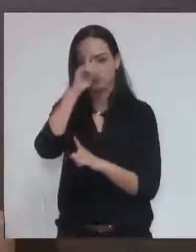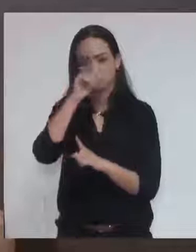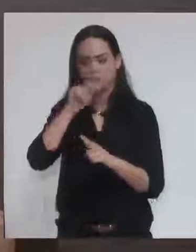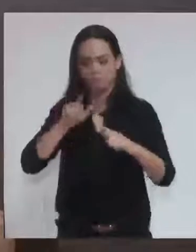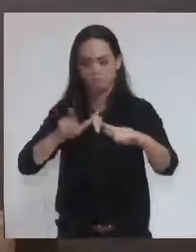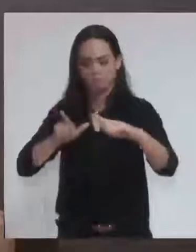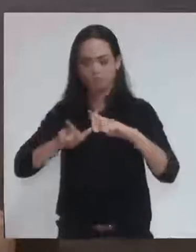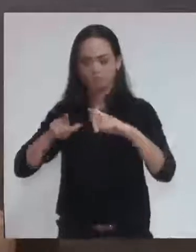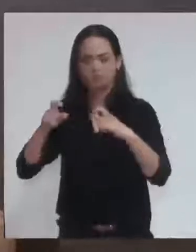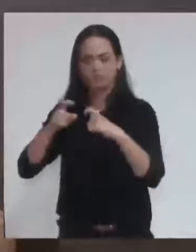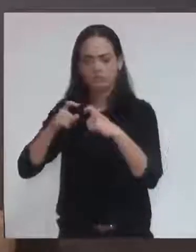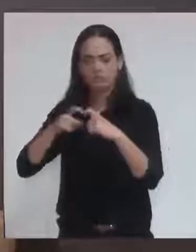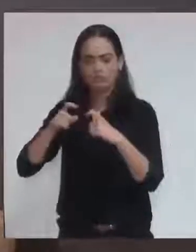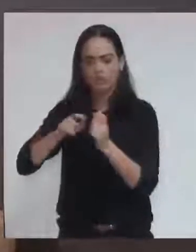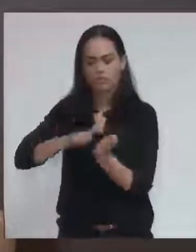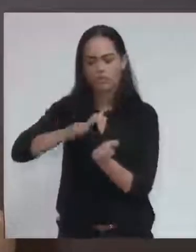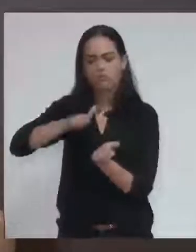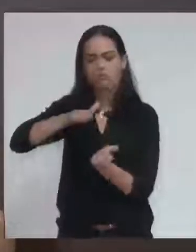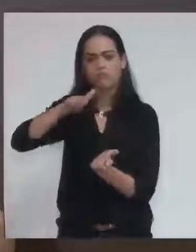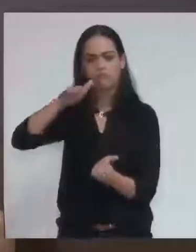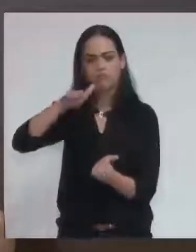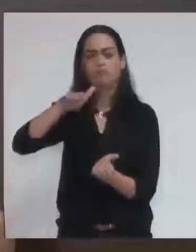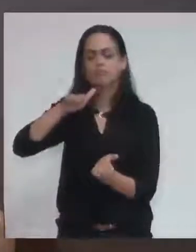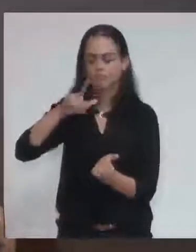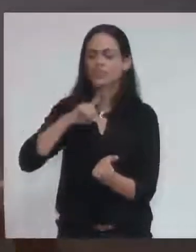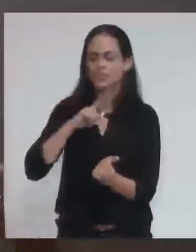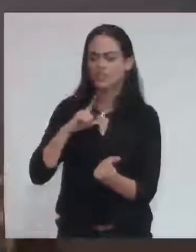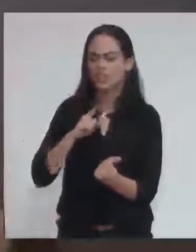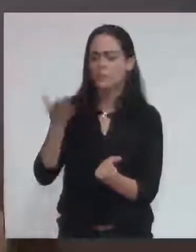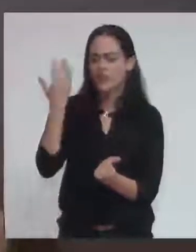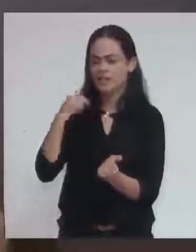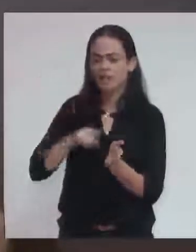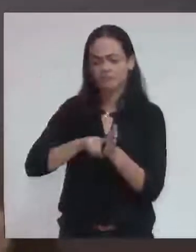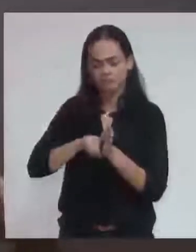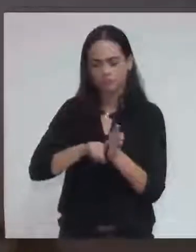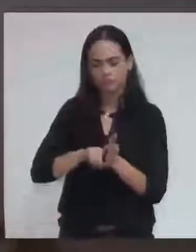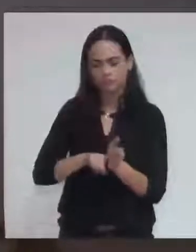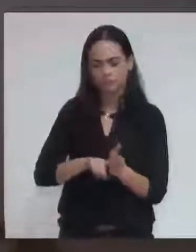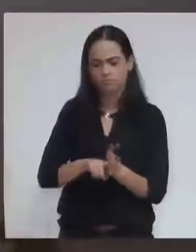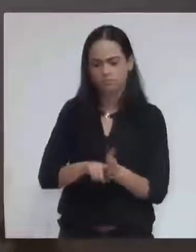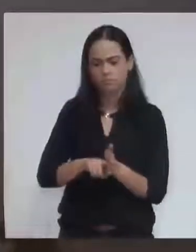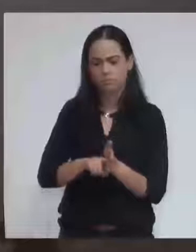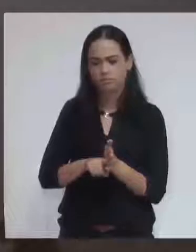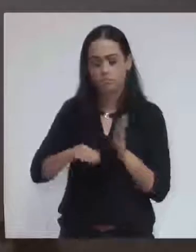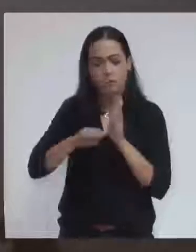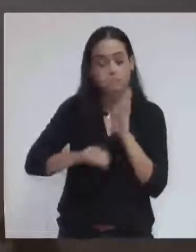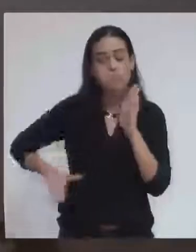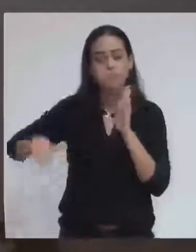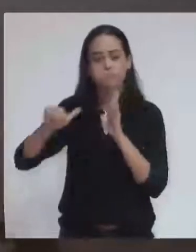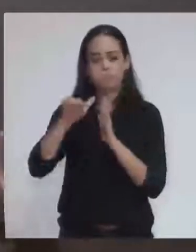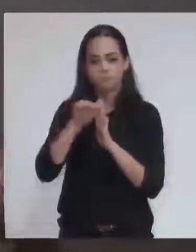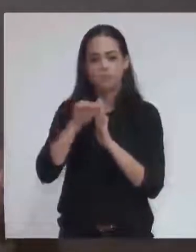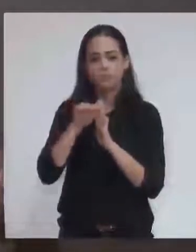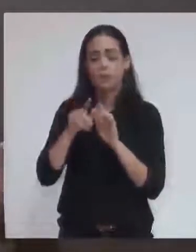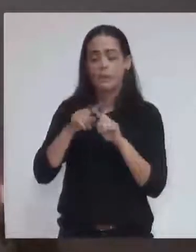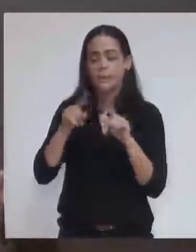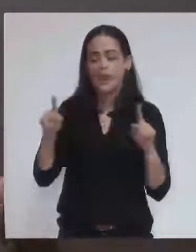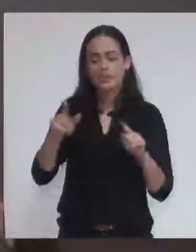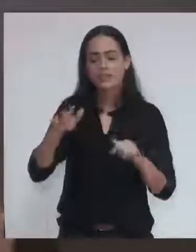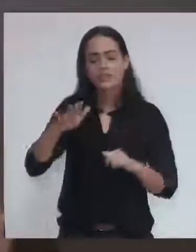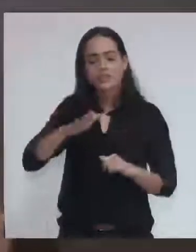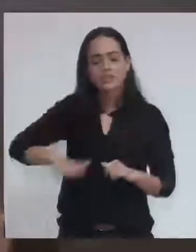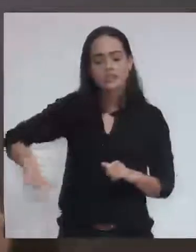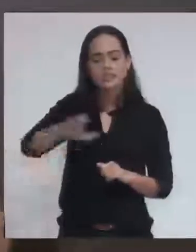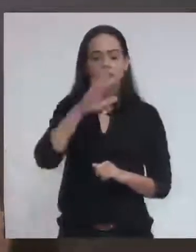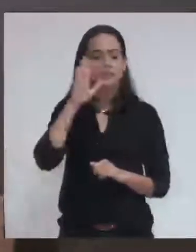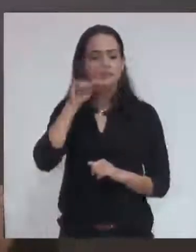gente fez requerimento, de fato, tinha uma quantidade fora do comum. Mas a gente não pode punir o funcionário bom se,